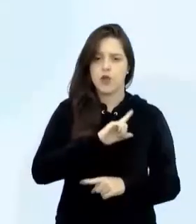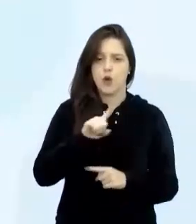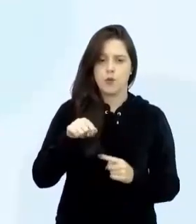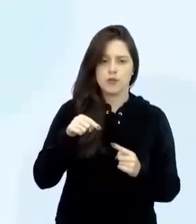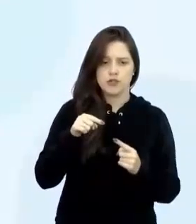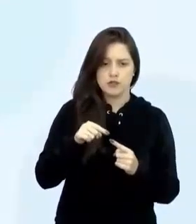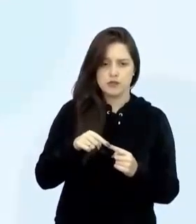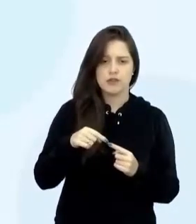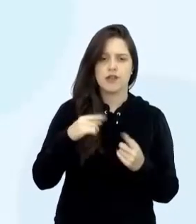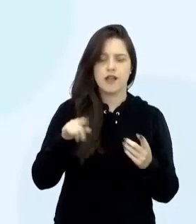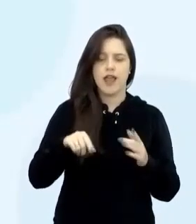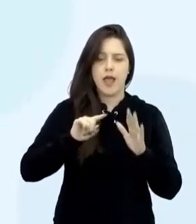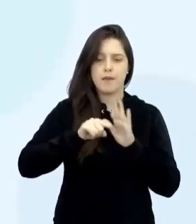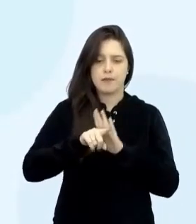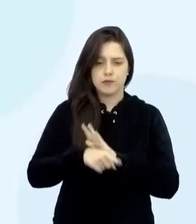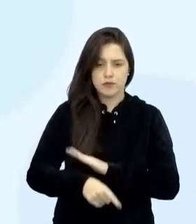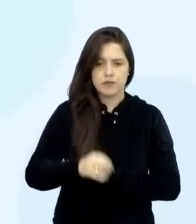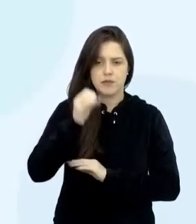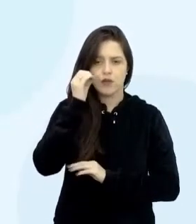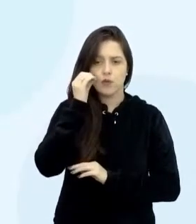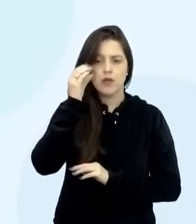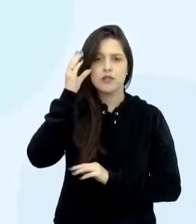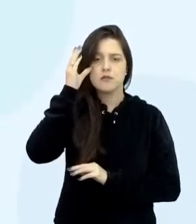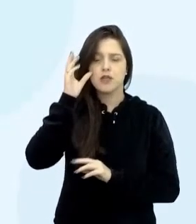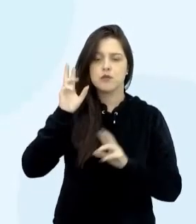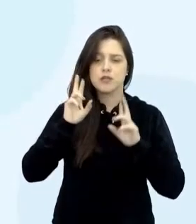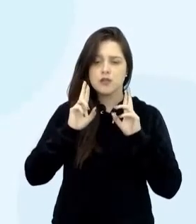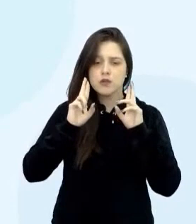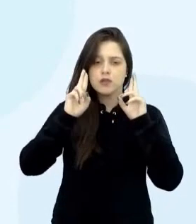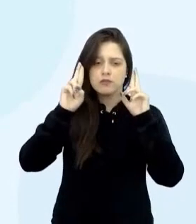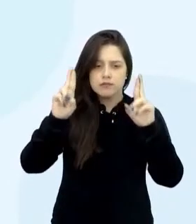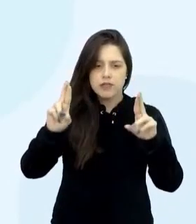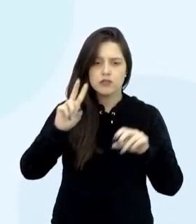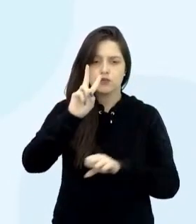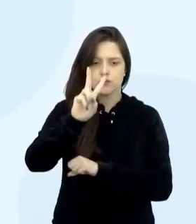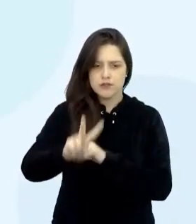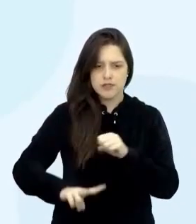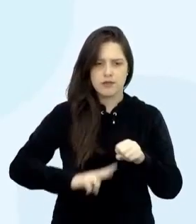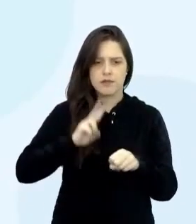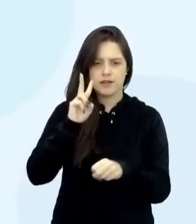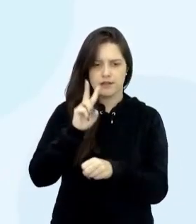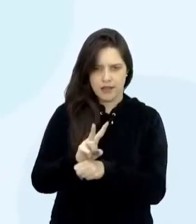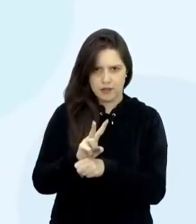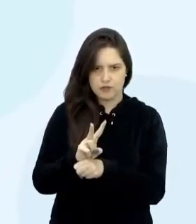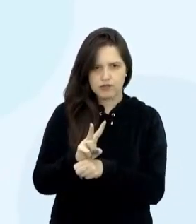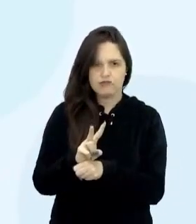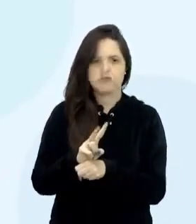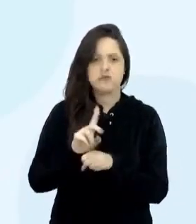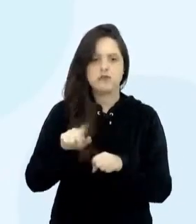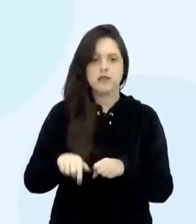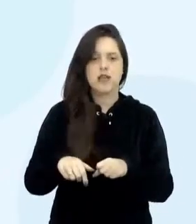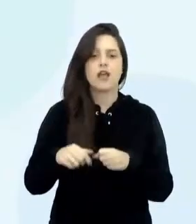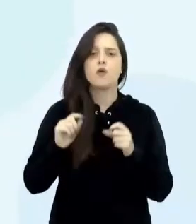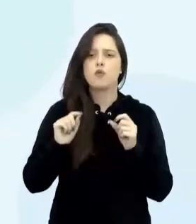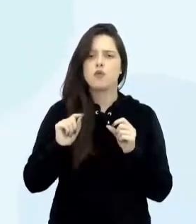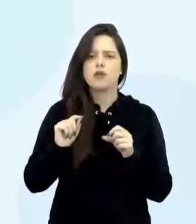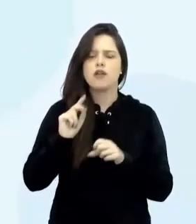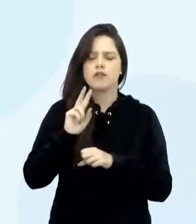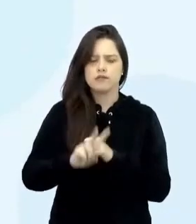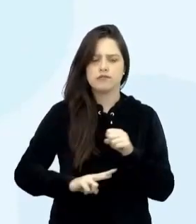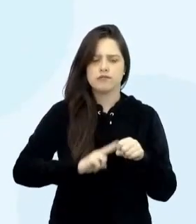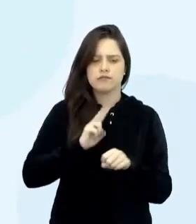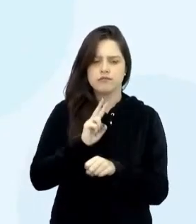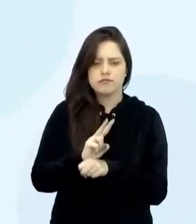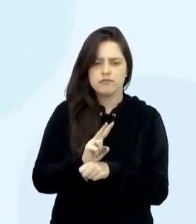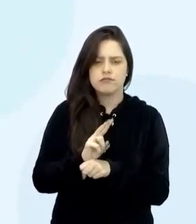da nossa aula, Nós vamos aprofundar os nossos conhecimentos a respeito da sustentabilidade. Então, o que é sustentabilidade? É quando